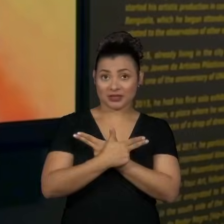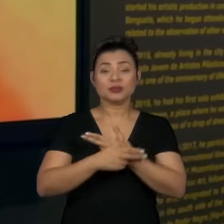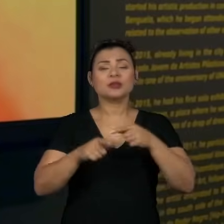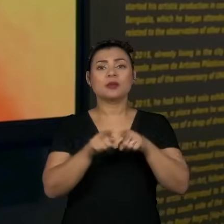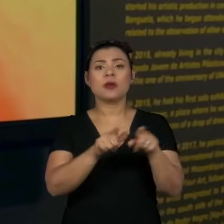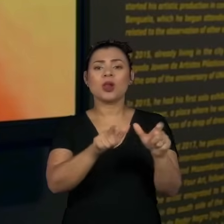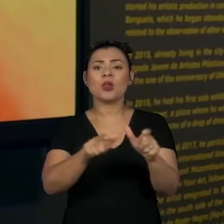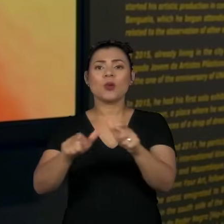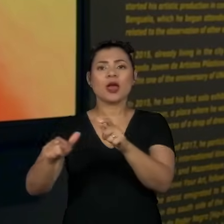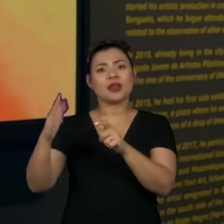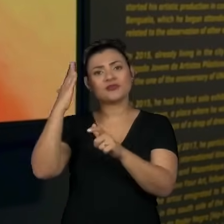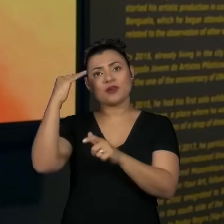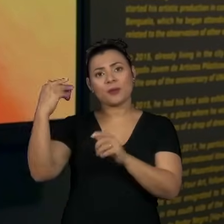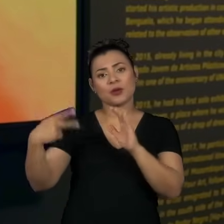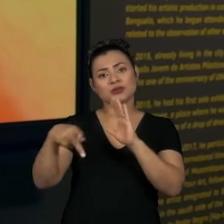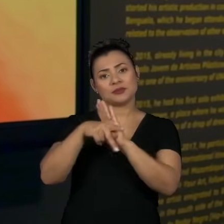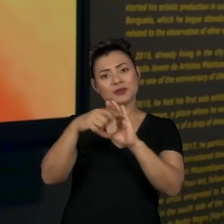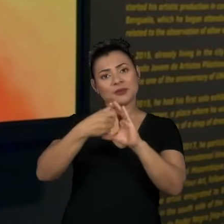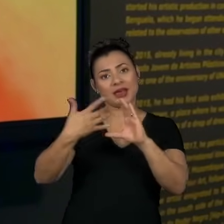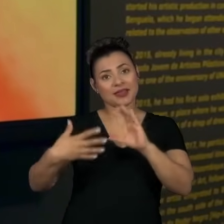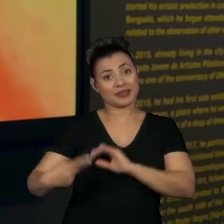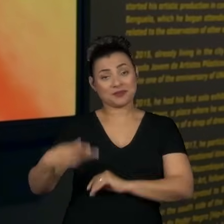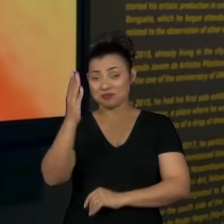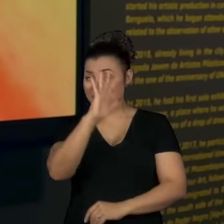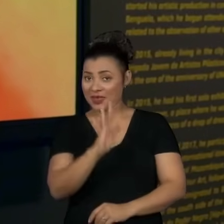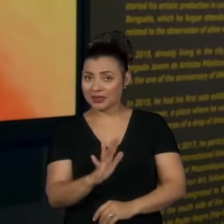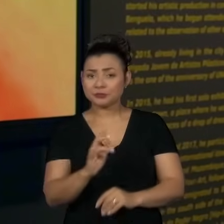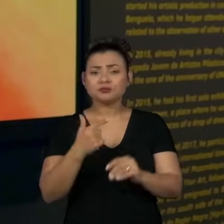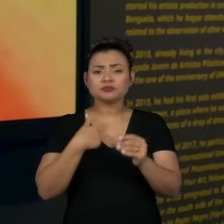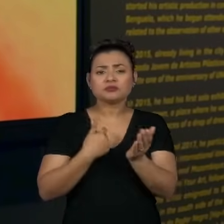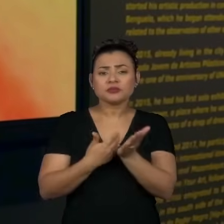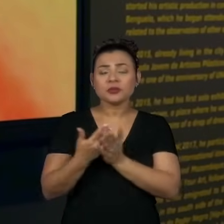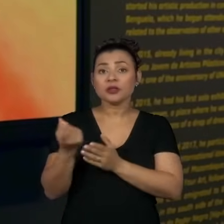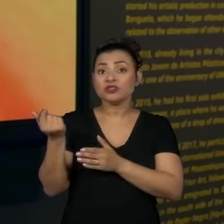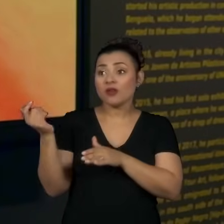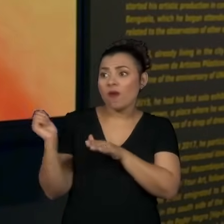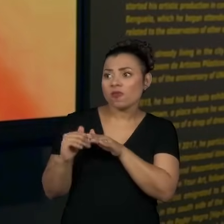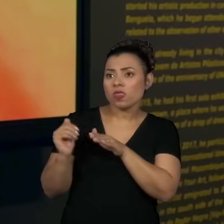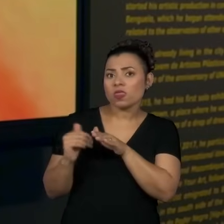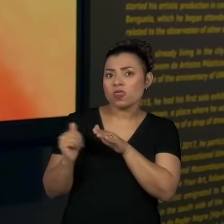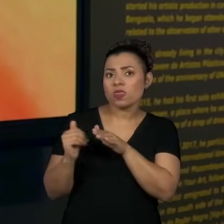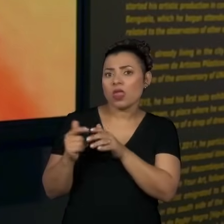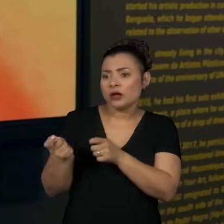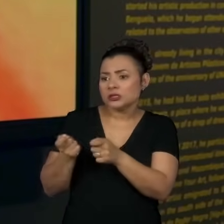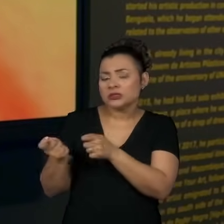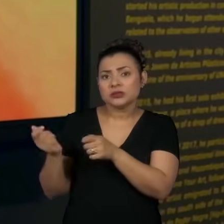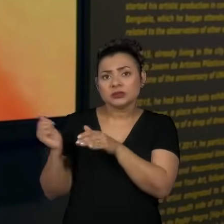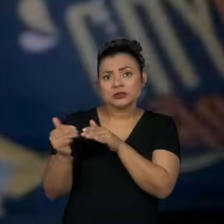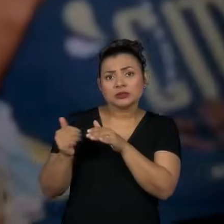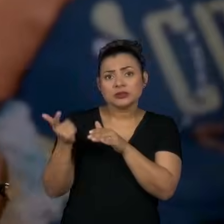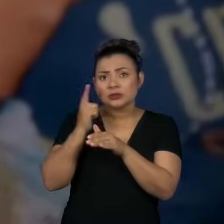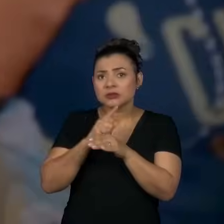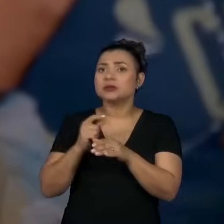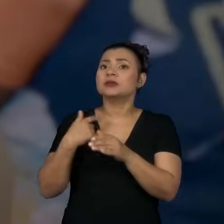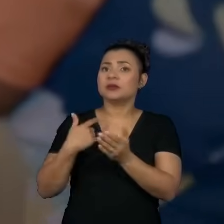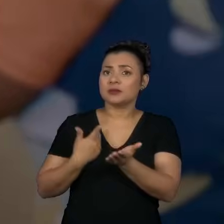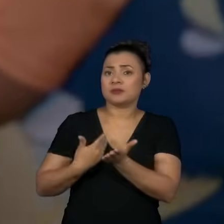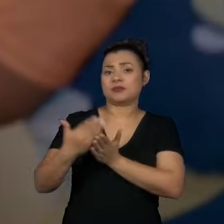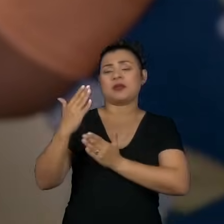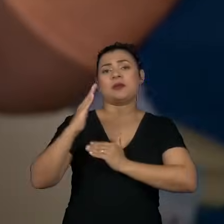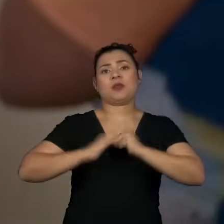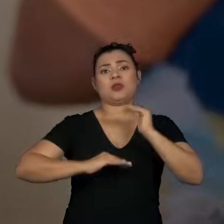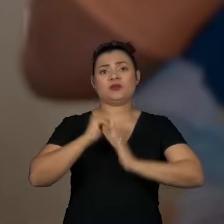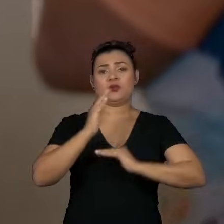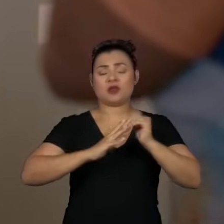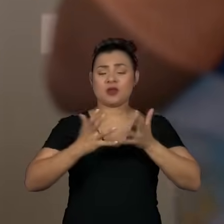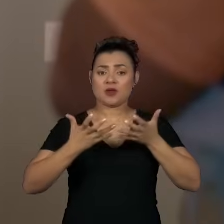lugares assim característicos do Brasil. Quando eu comecei a ganhar uma grana com arte, então senti a necessidade de poder investir na minha própria carreira. Daí